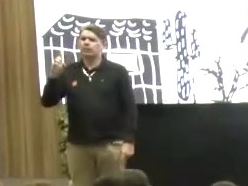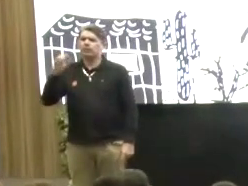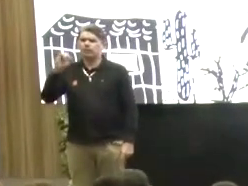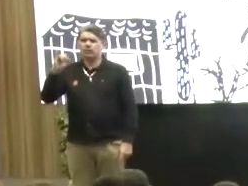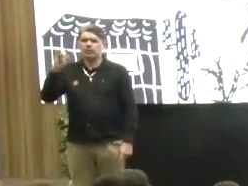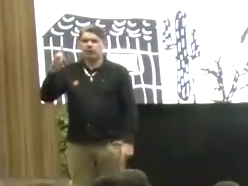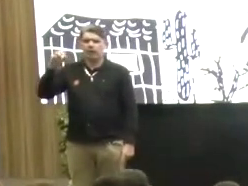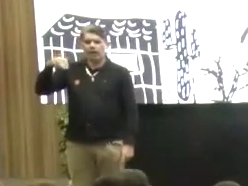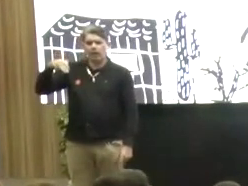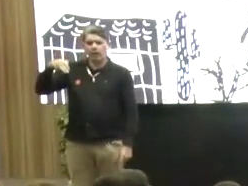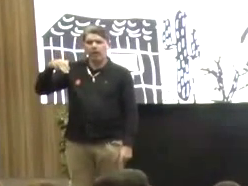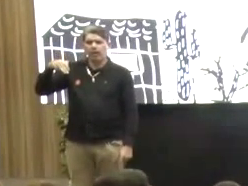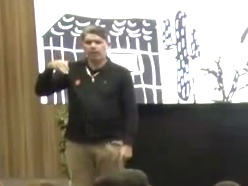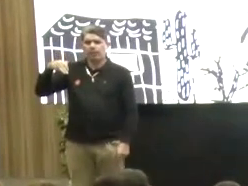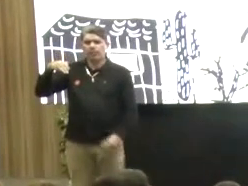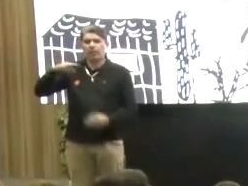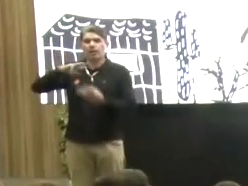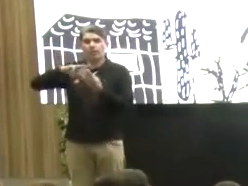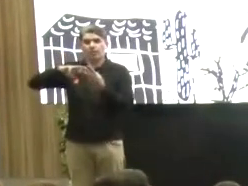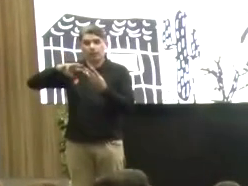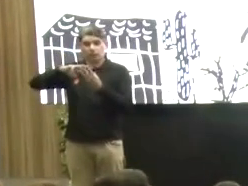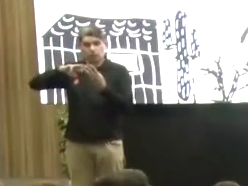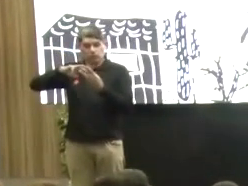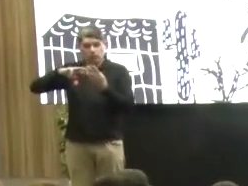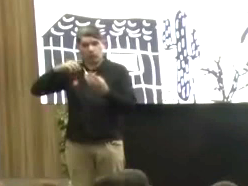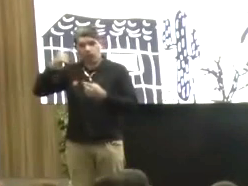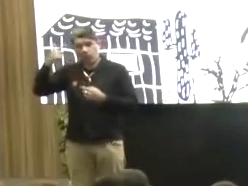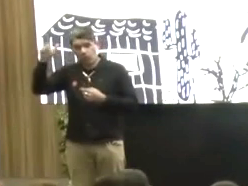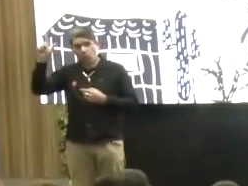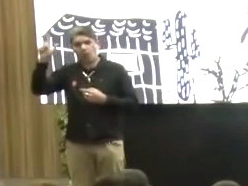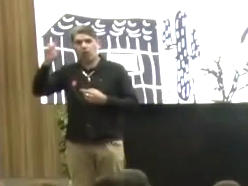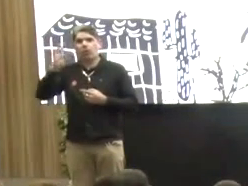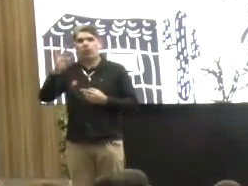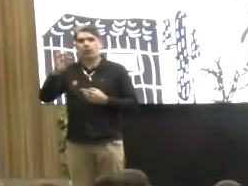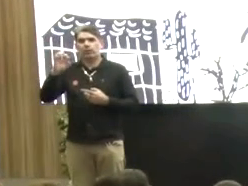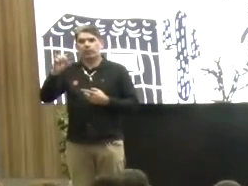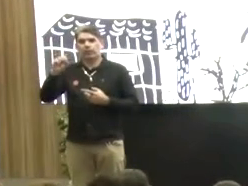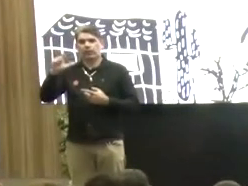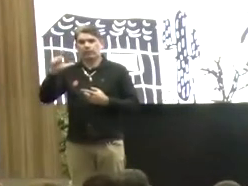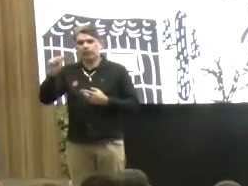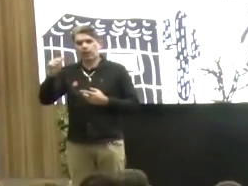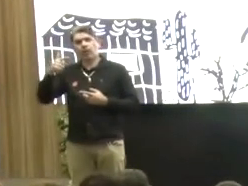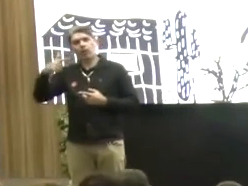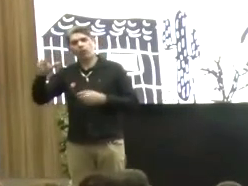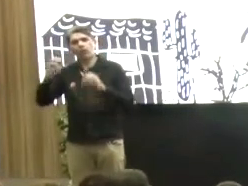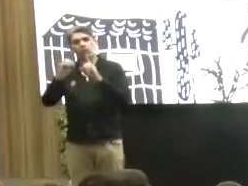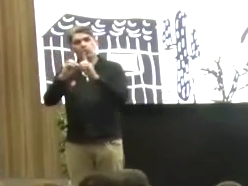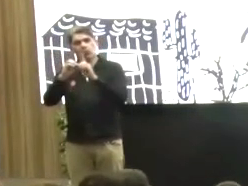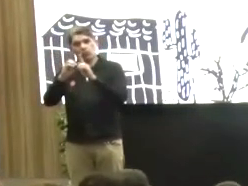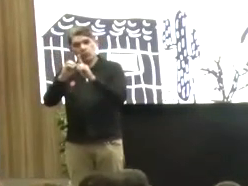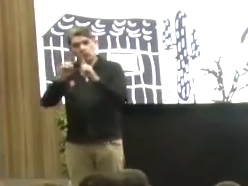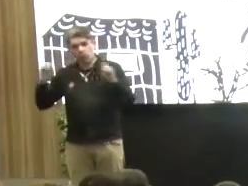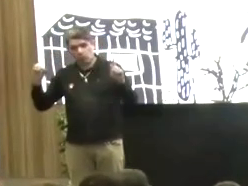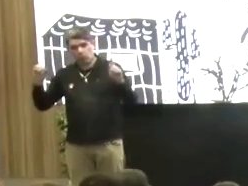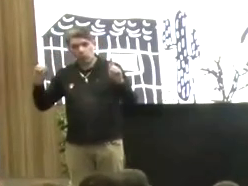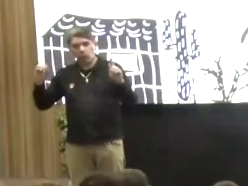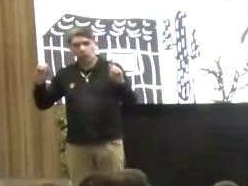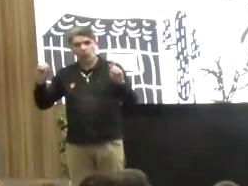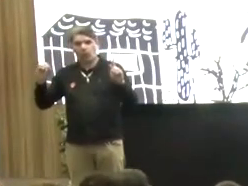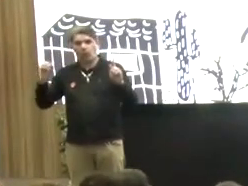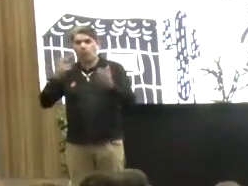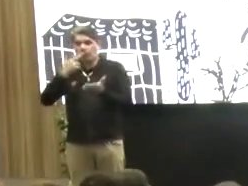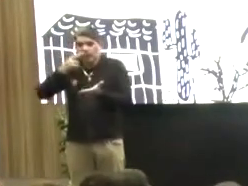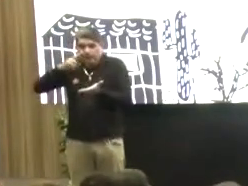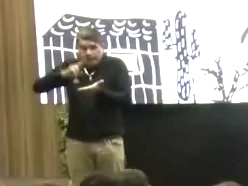Microsoft, a Tesla, Google, lançaram uma carta pedindo